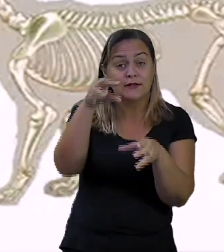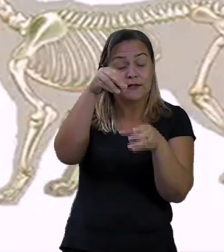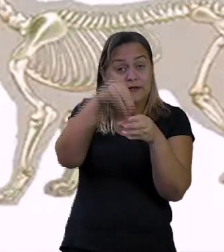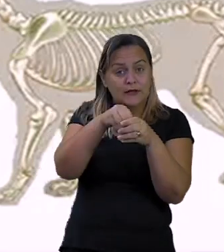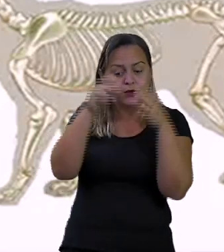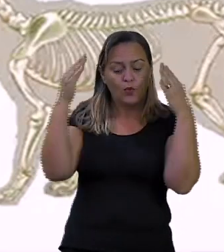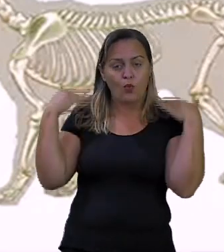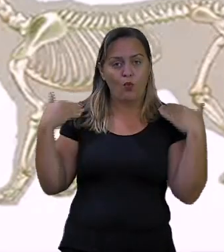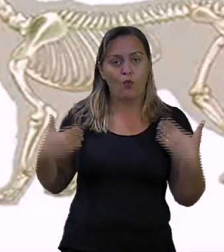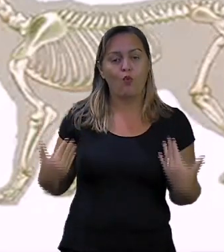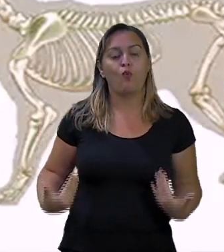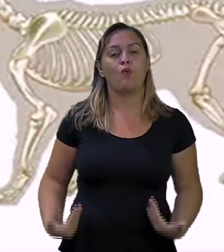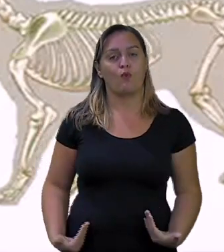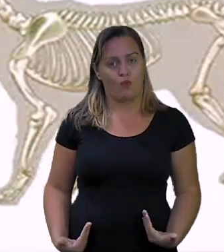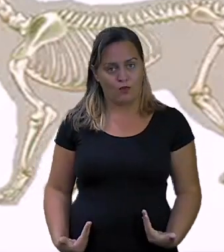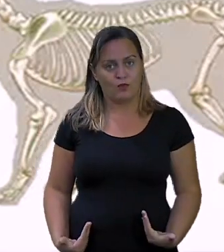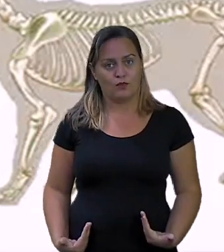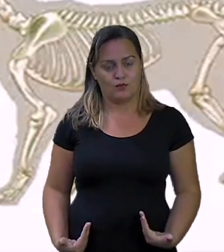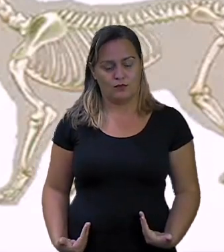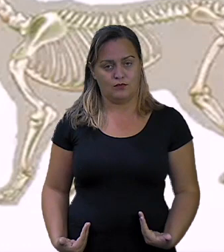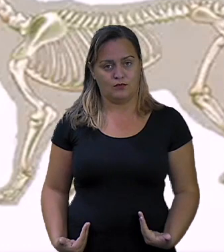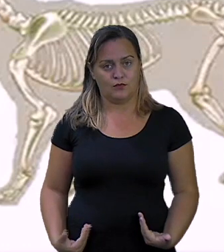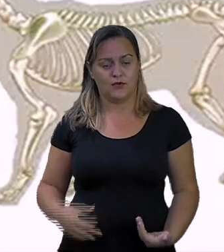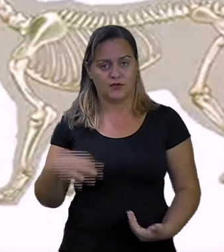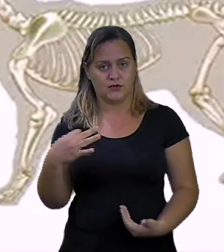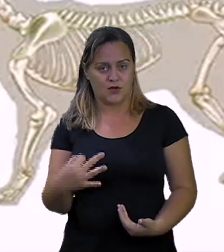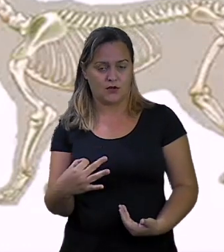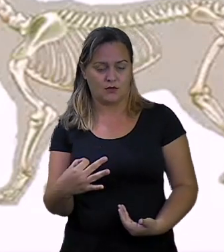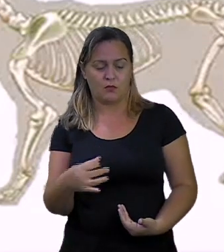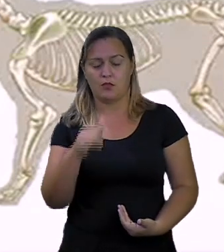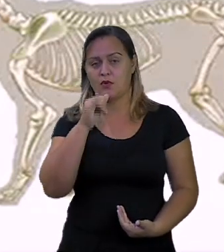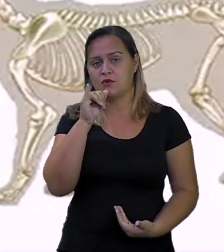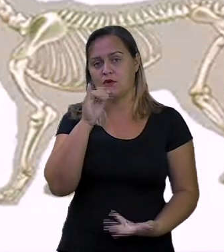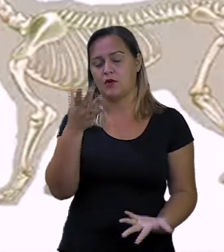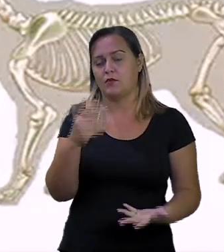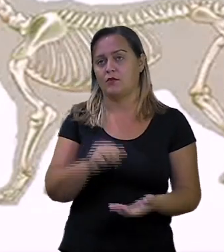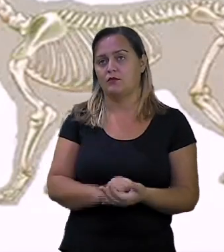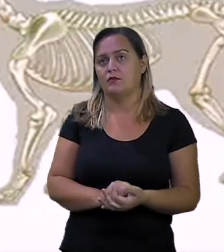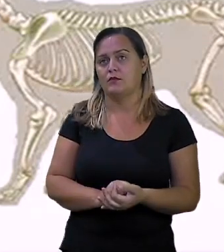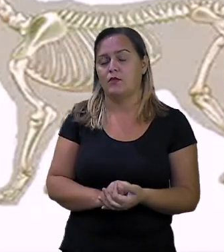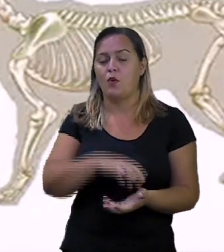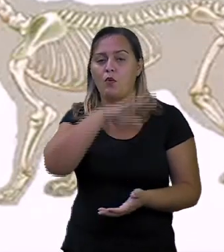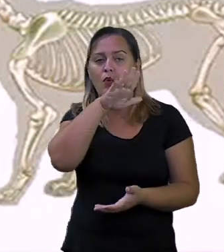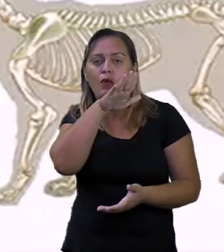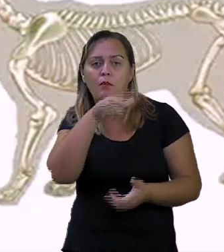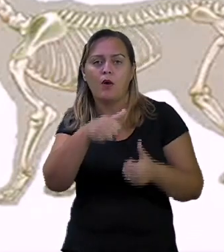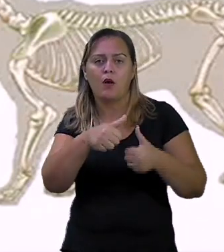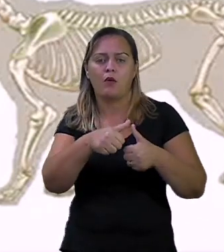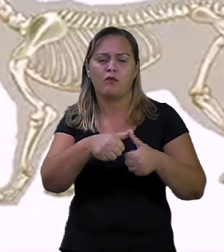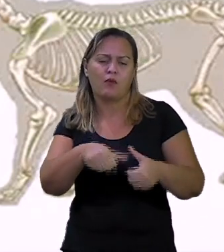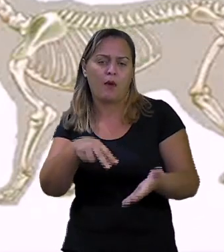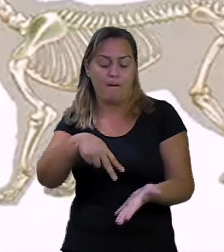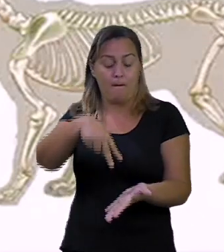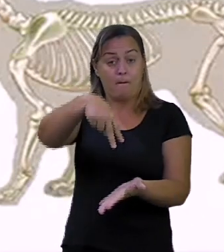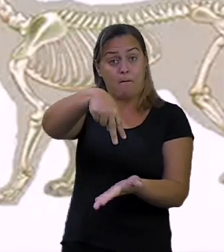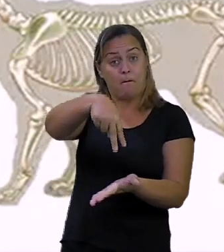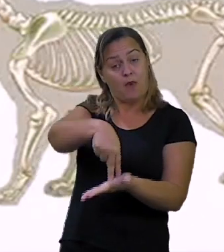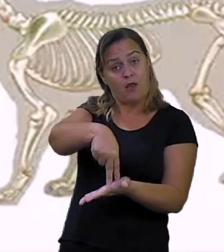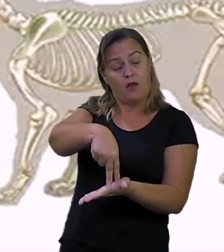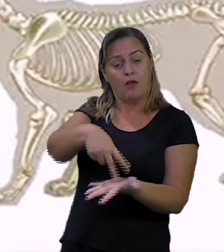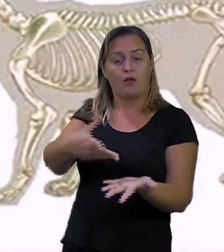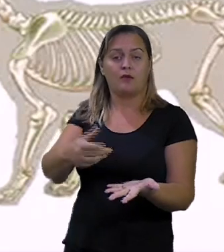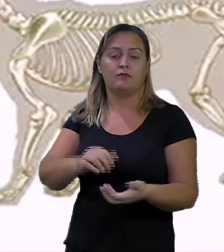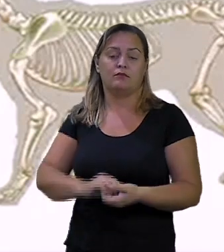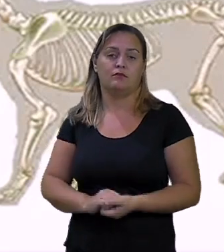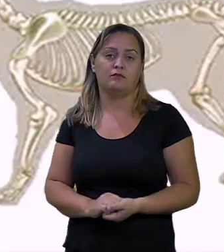indivíduo fazendo com que ele se posicione ou erétil como é o caso do nosso de ser humano ou um